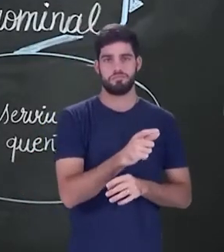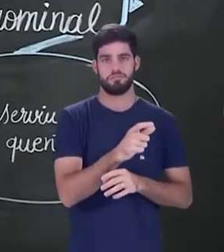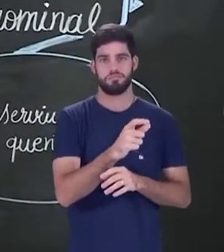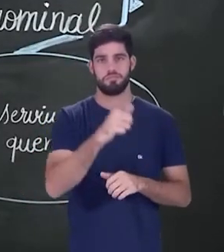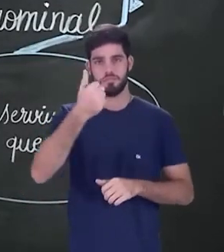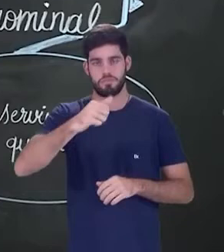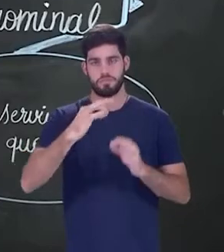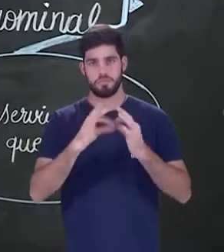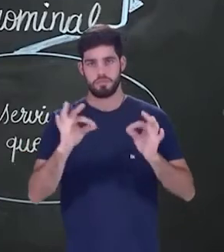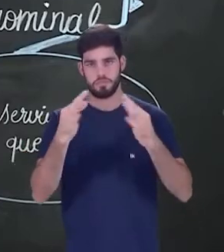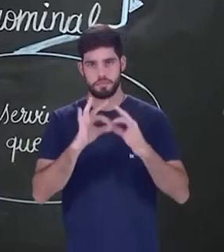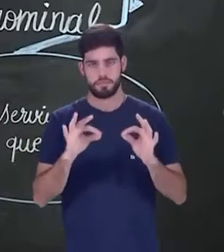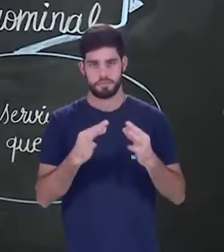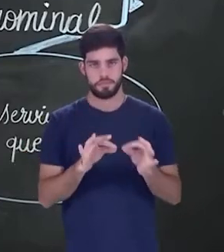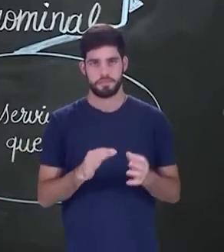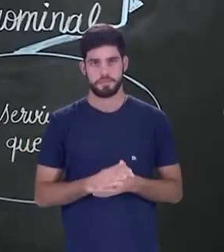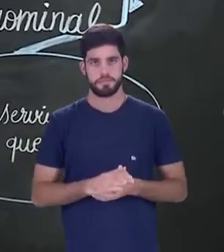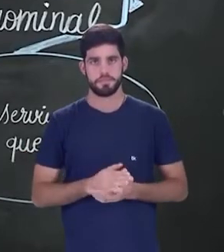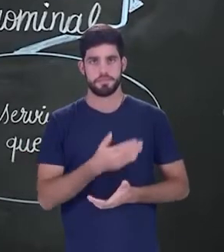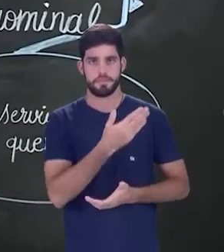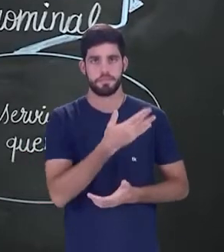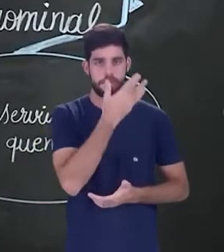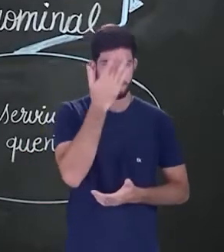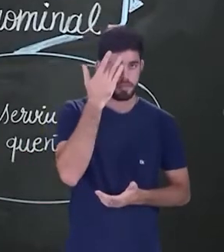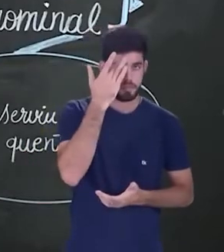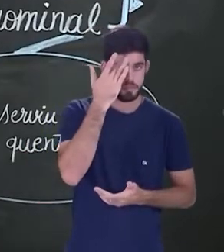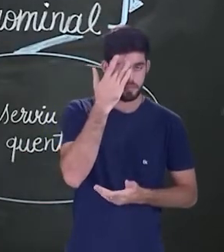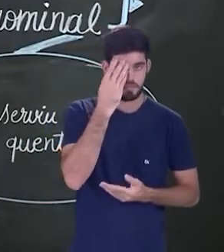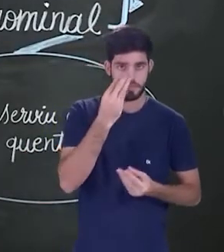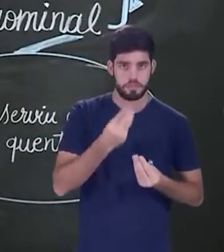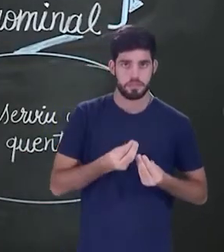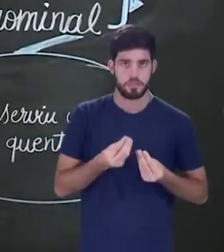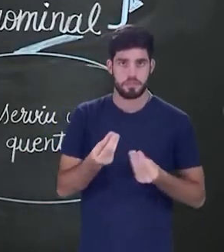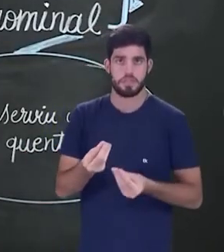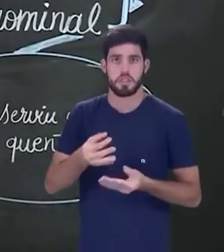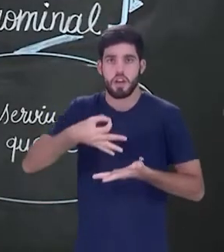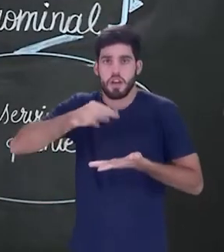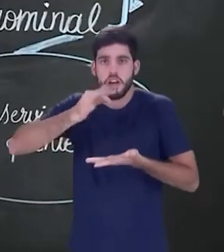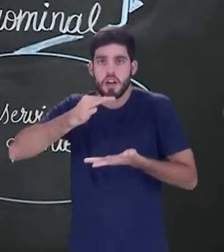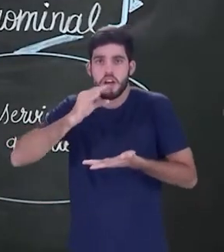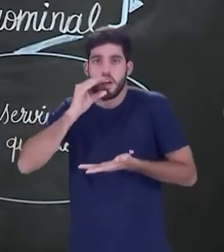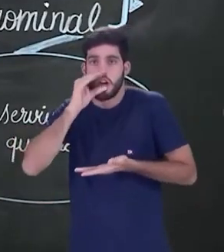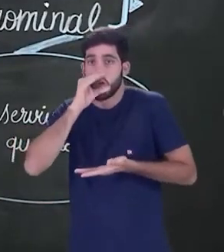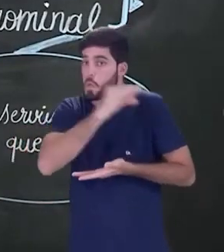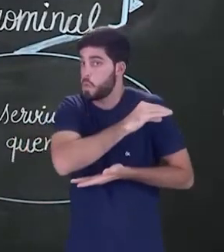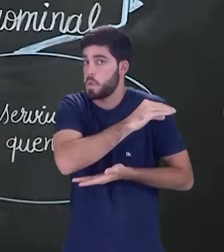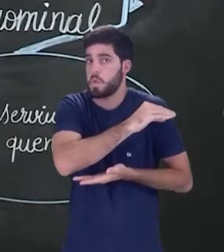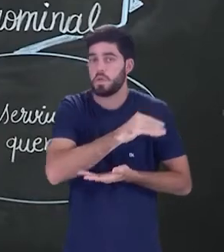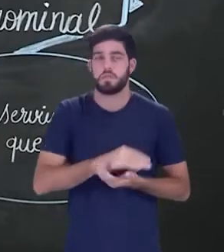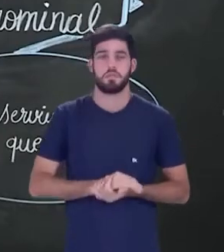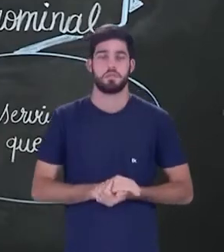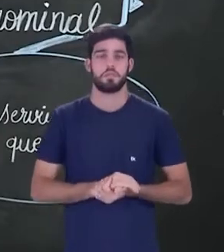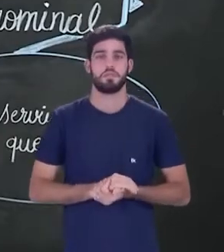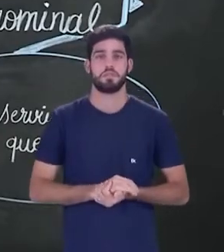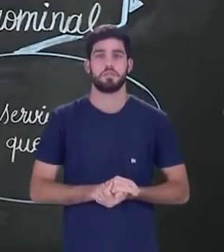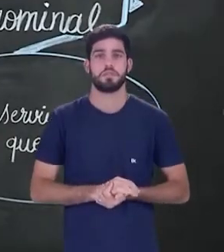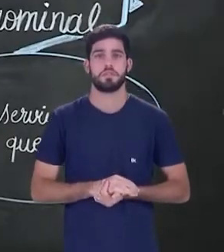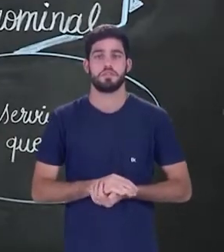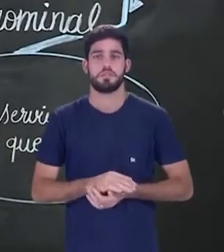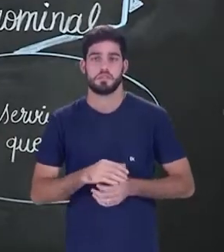a contextos. O anfitrião serviu um café muito quente. Fazendo a análise sintática, ou seja,